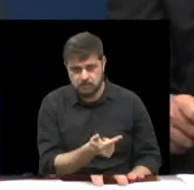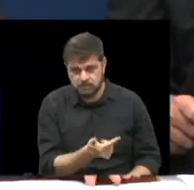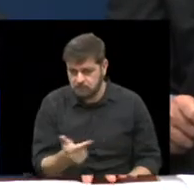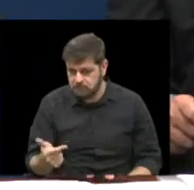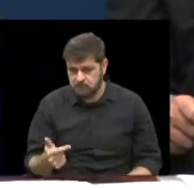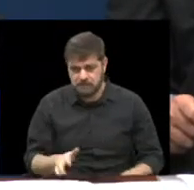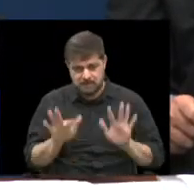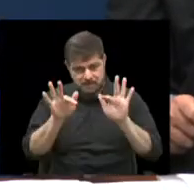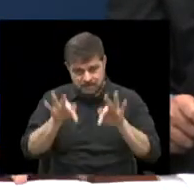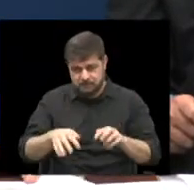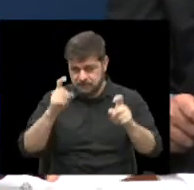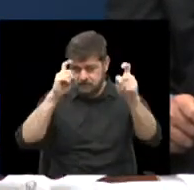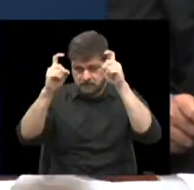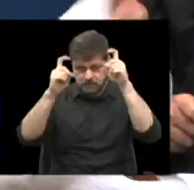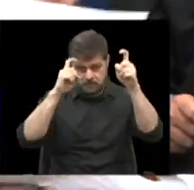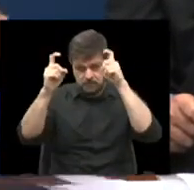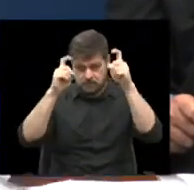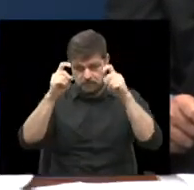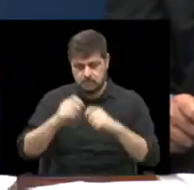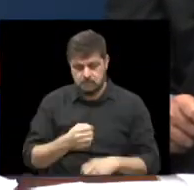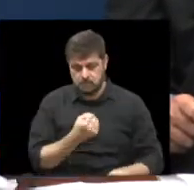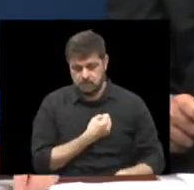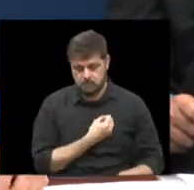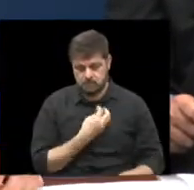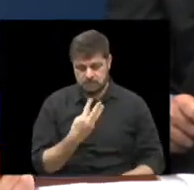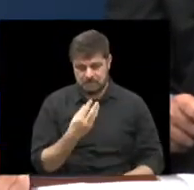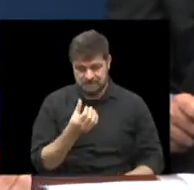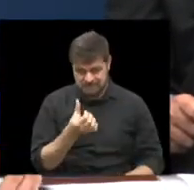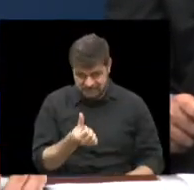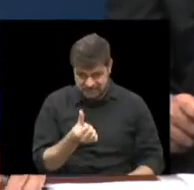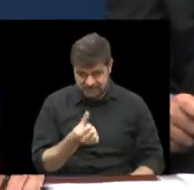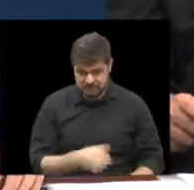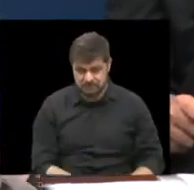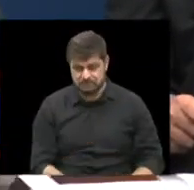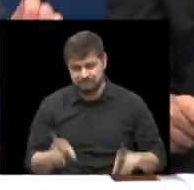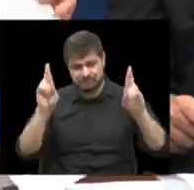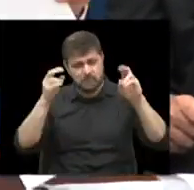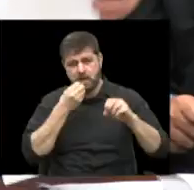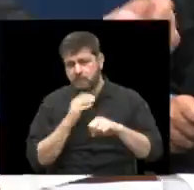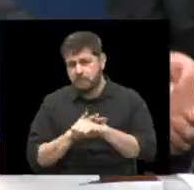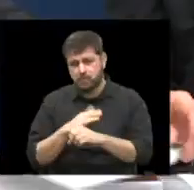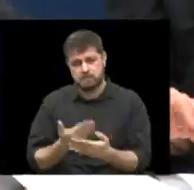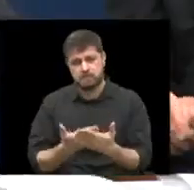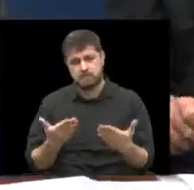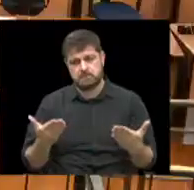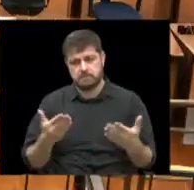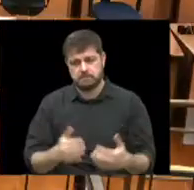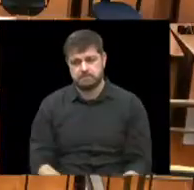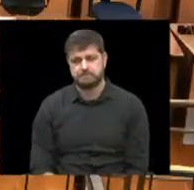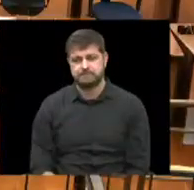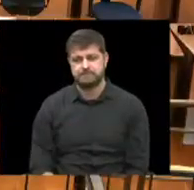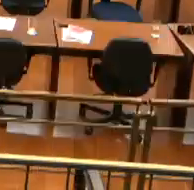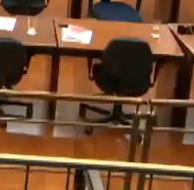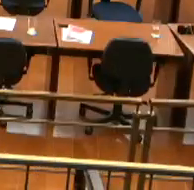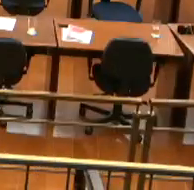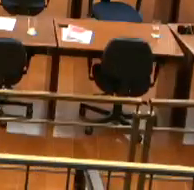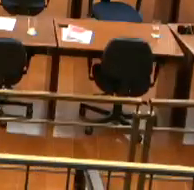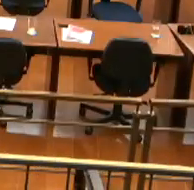inscritos, encerro a 36ª reunião ordinária. Desejo uma boa noite a todos.